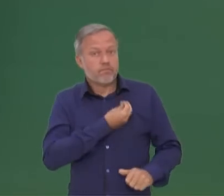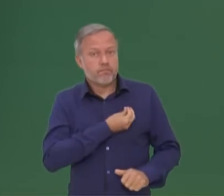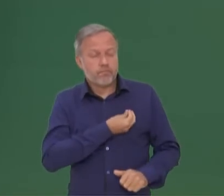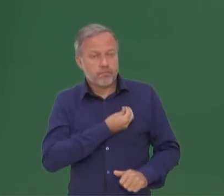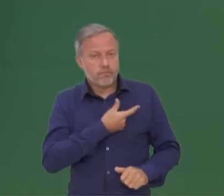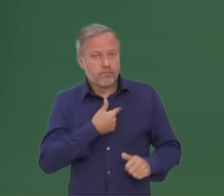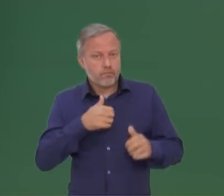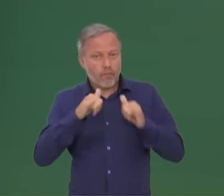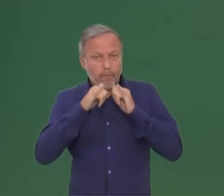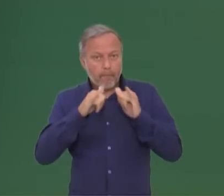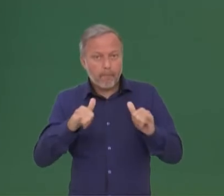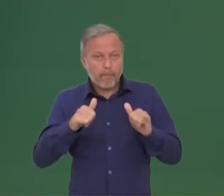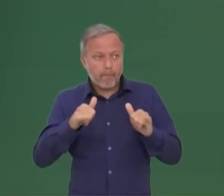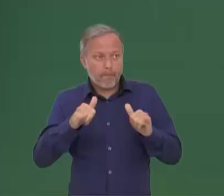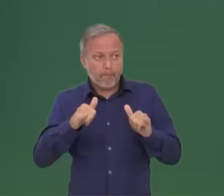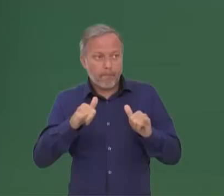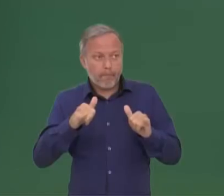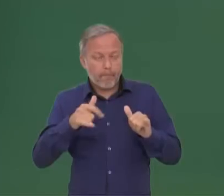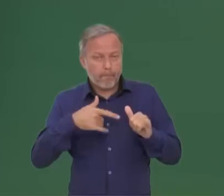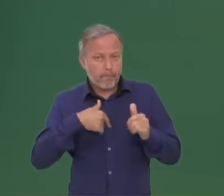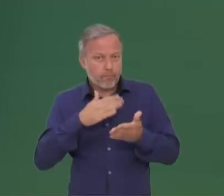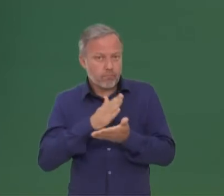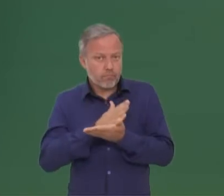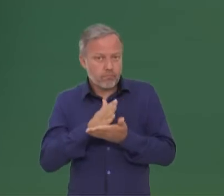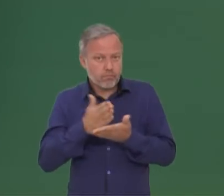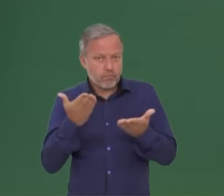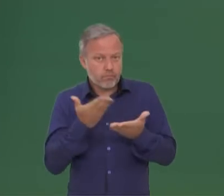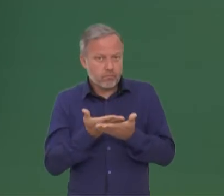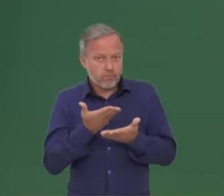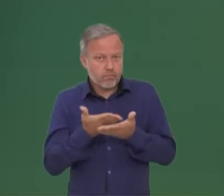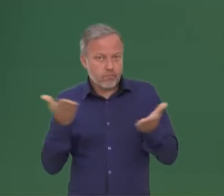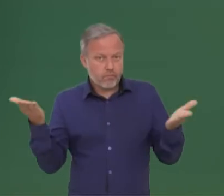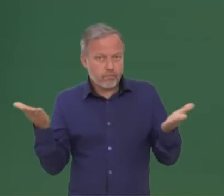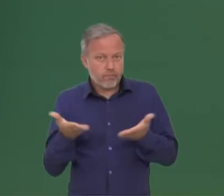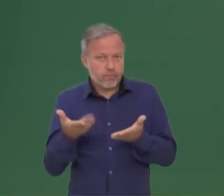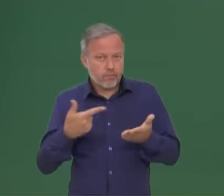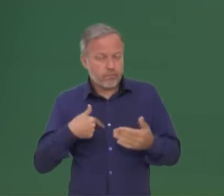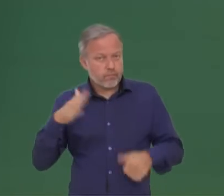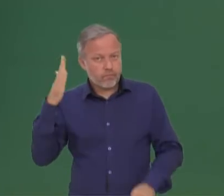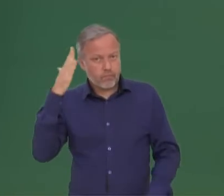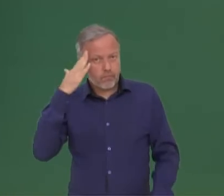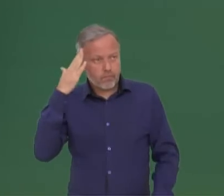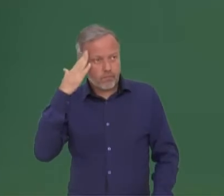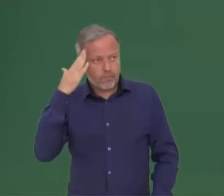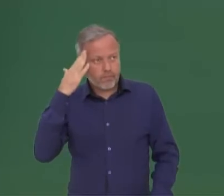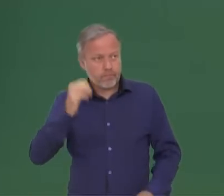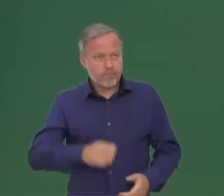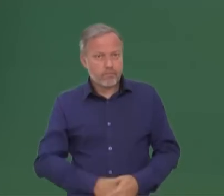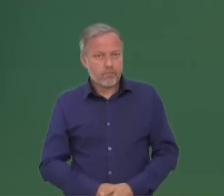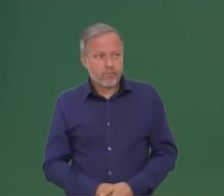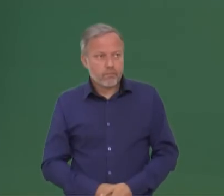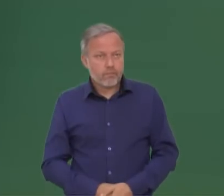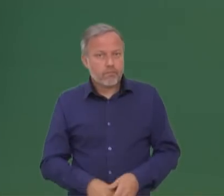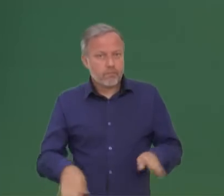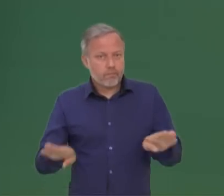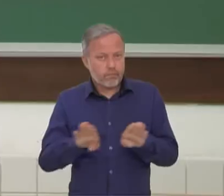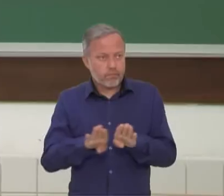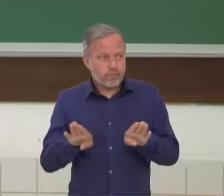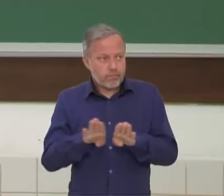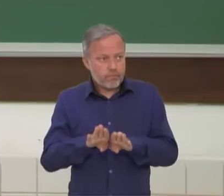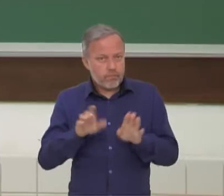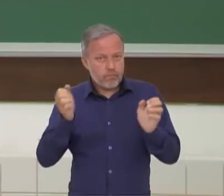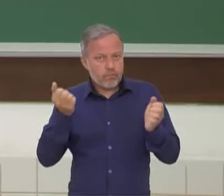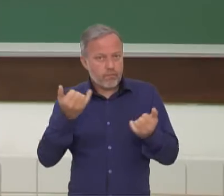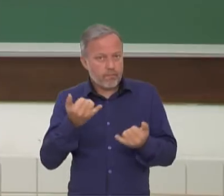essa notícia para vocês, que ela é o início da nossa aula, para a gente ficar pensando um pouquinho. E também trago para